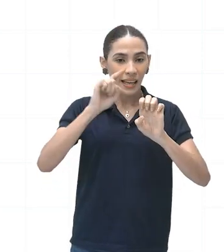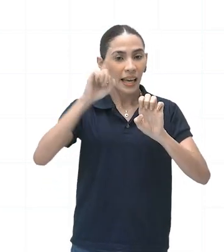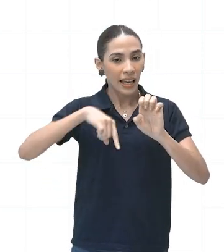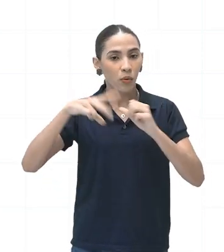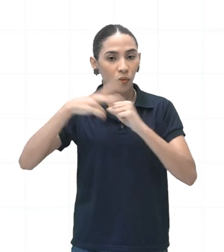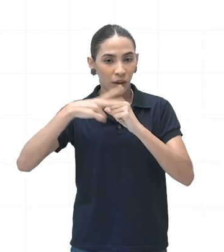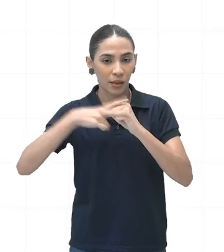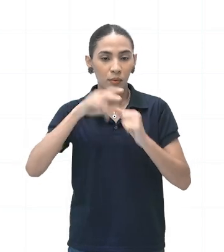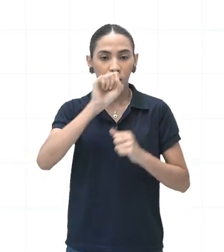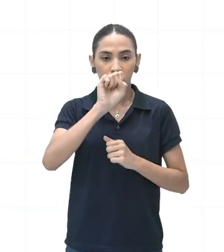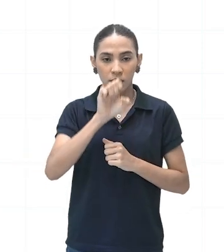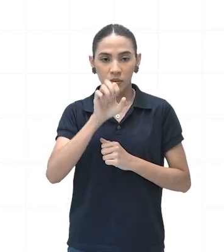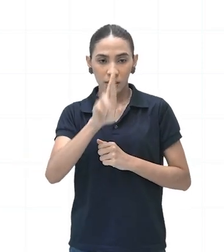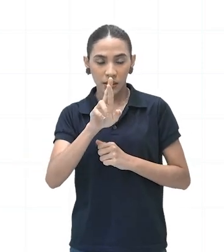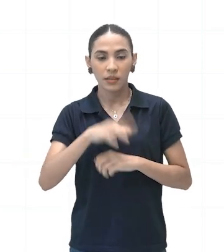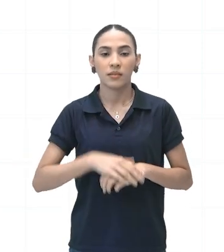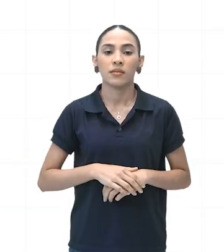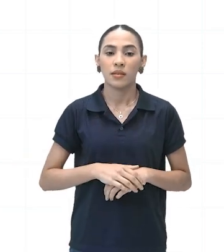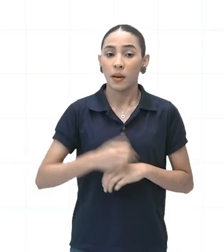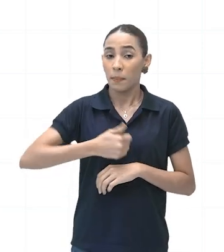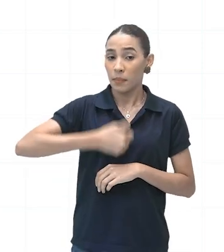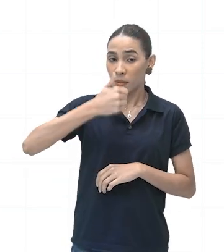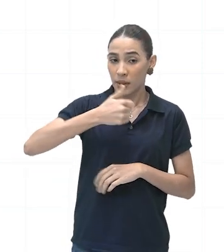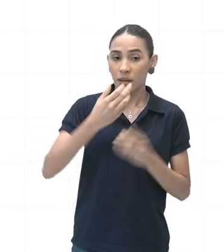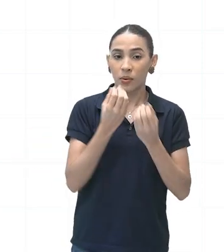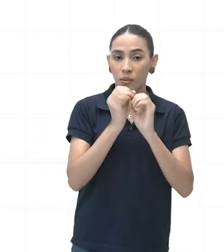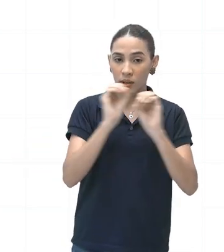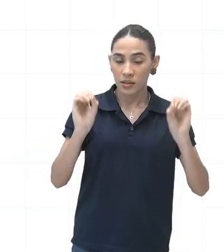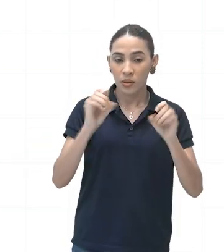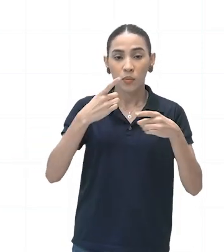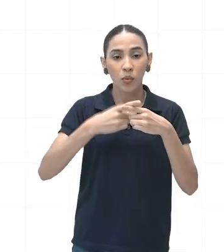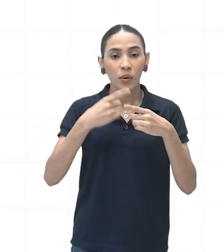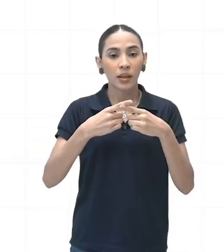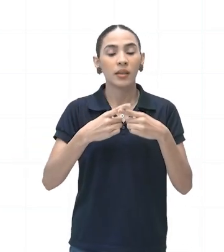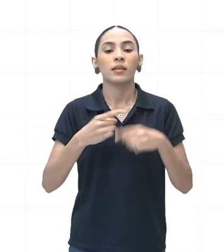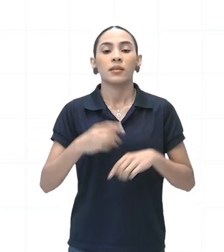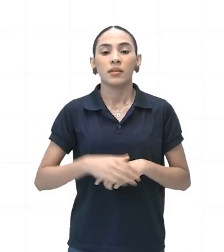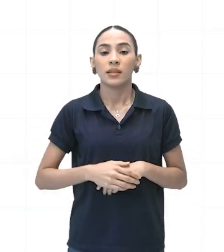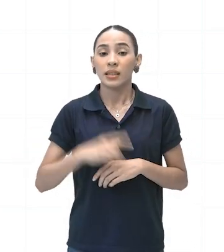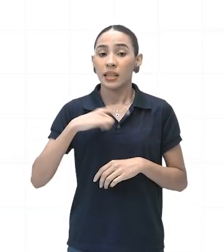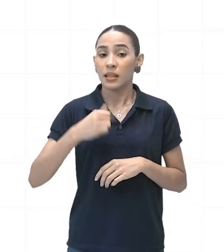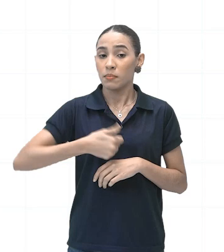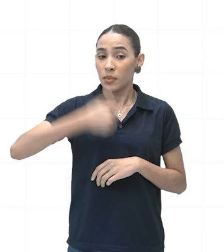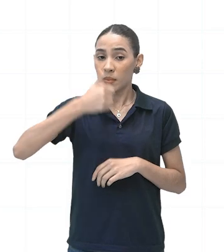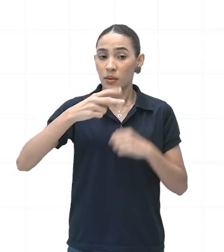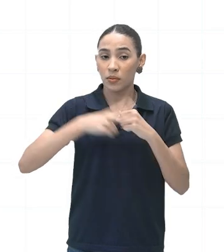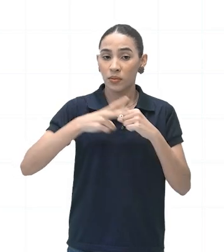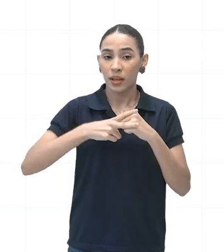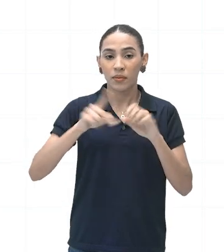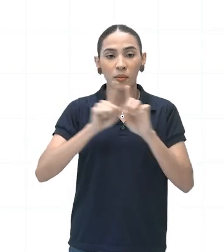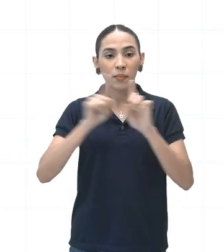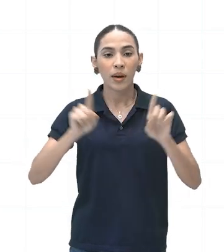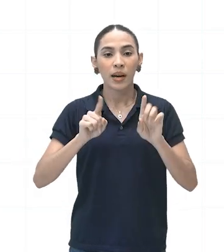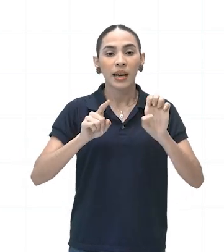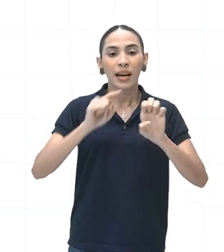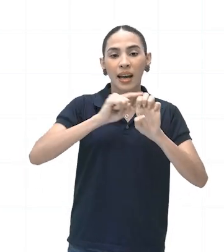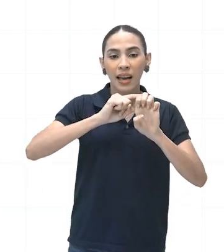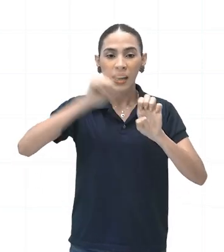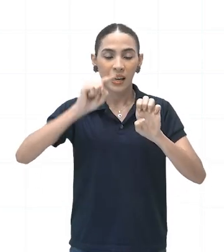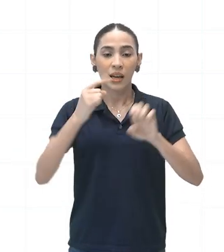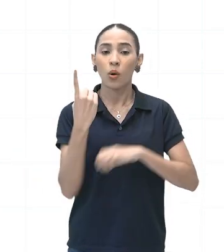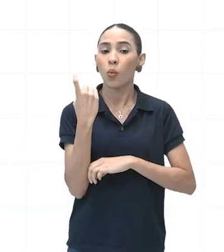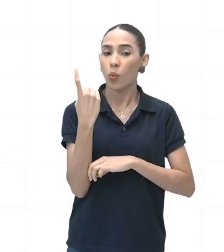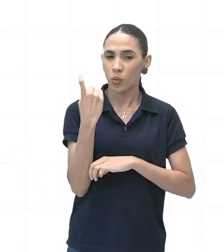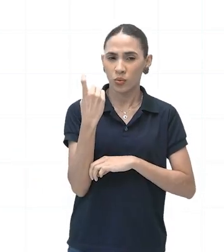não é esta. Eu tenho a minha primeira oração, porque eu tenho meu primeiro verbo. Mas esse é o único